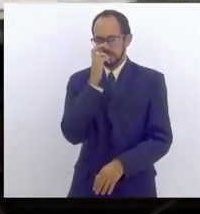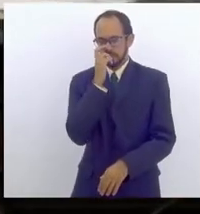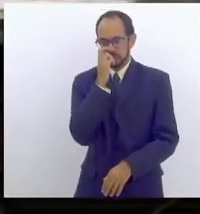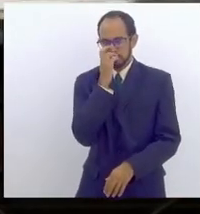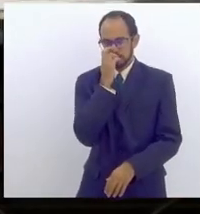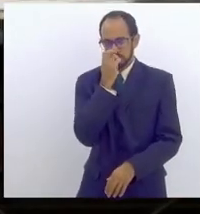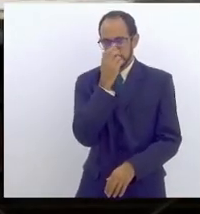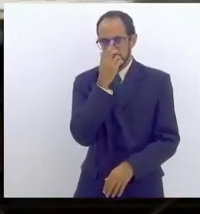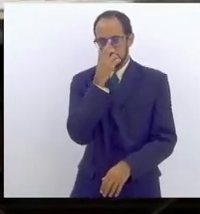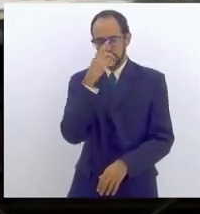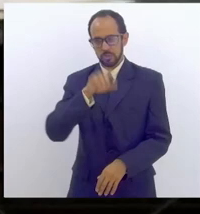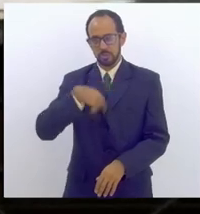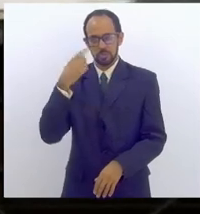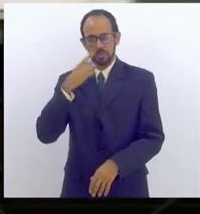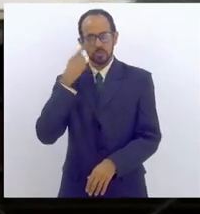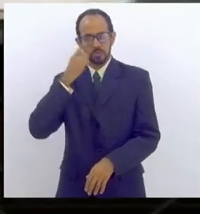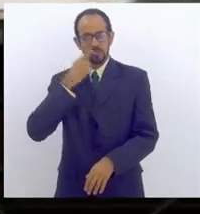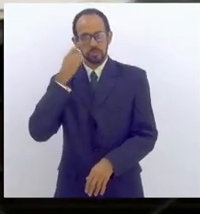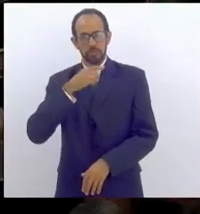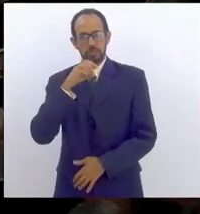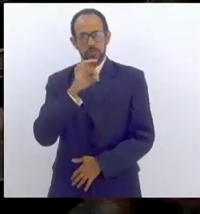Deputado Otone de Paula.